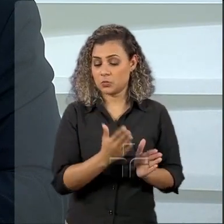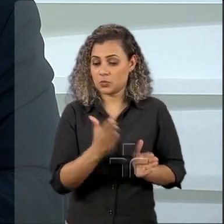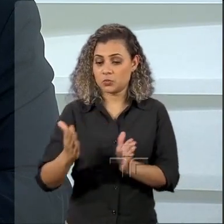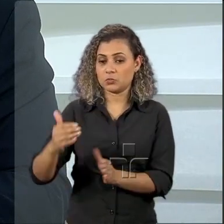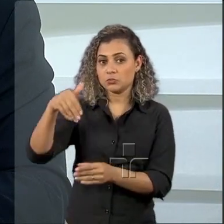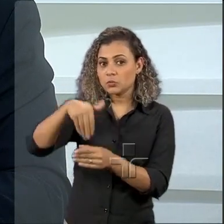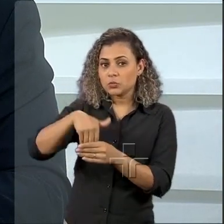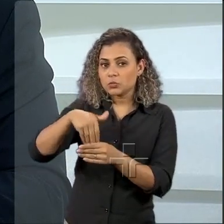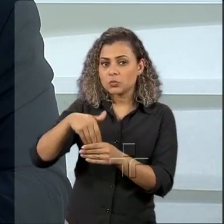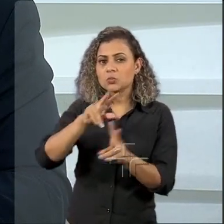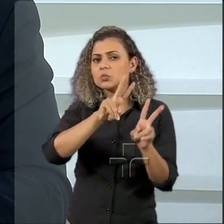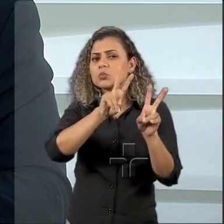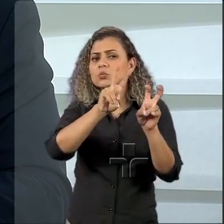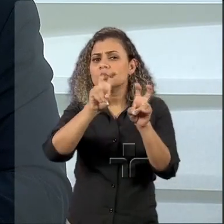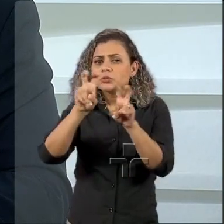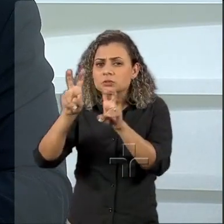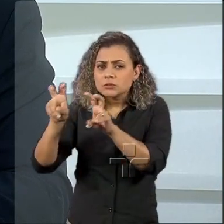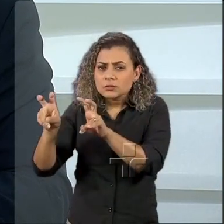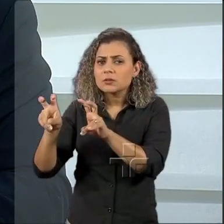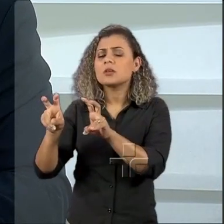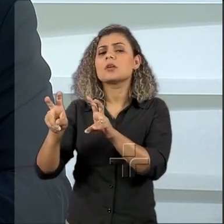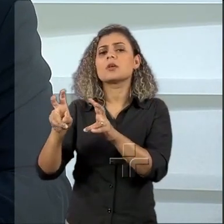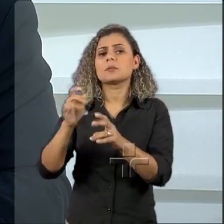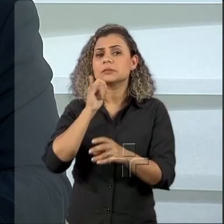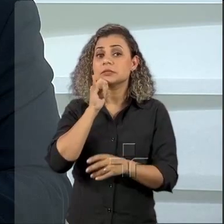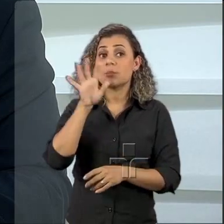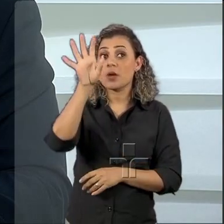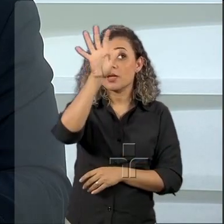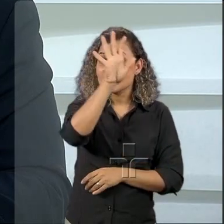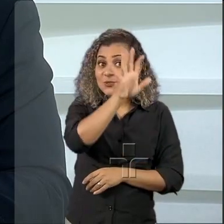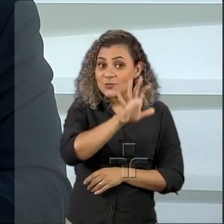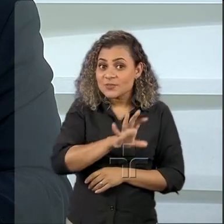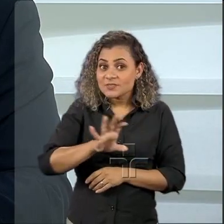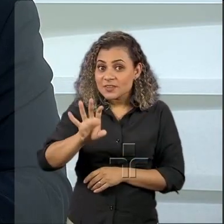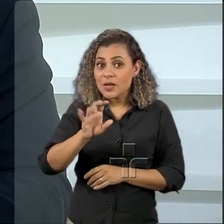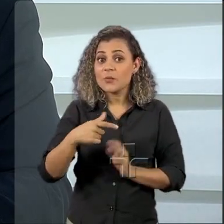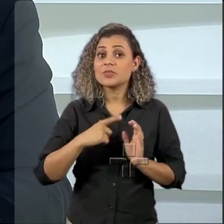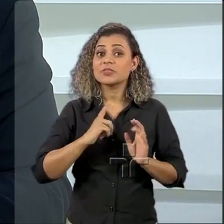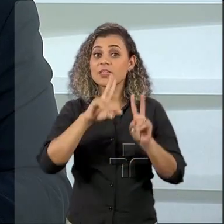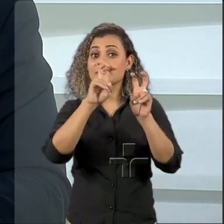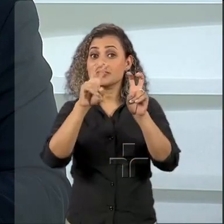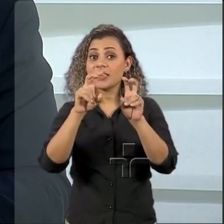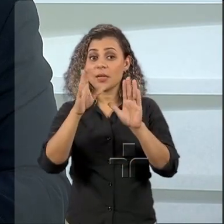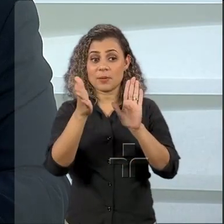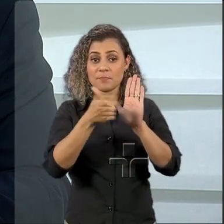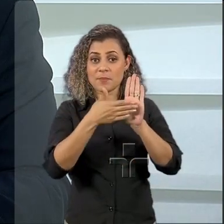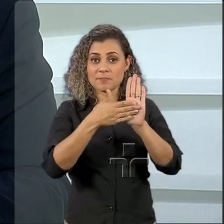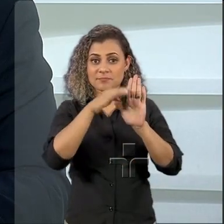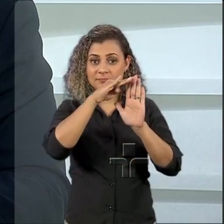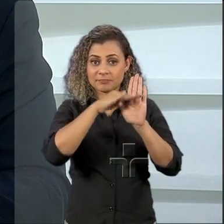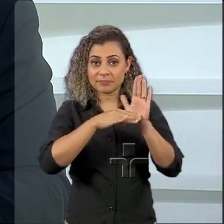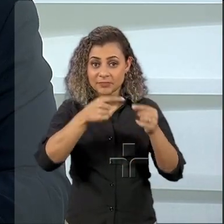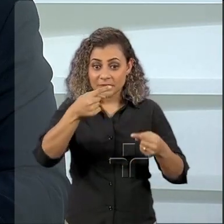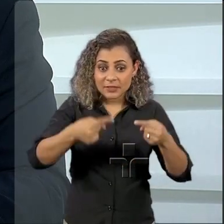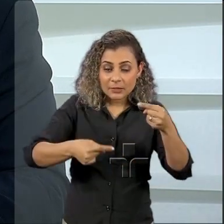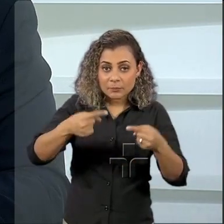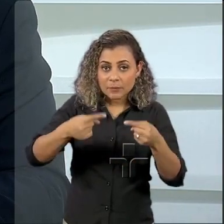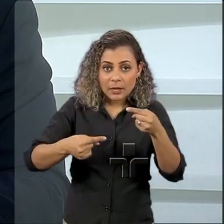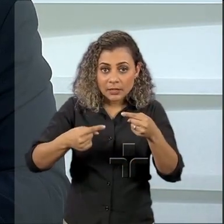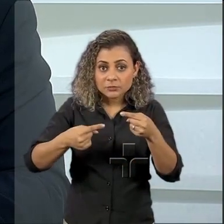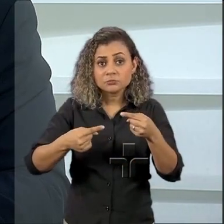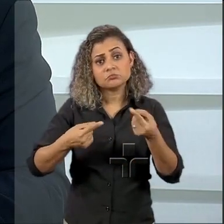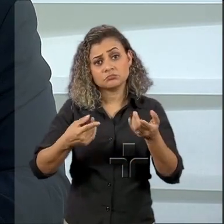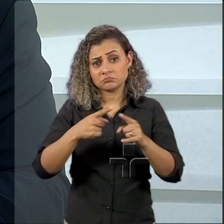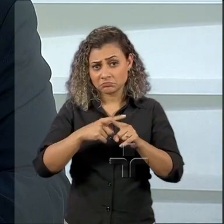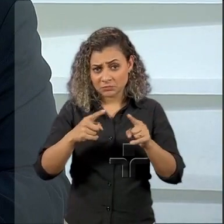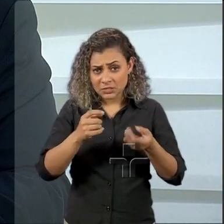temas propriamente locais, né, ou regionais nesse caso, aparecerem no debate e eles ganharem importância, não necessariamente